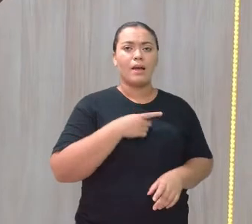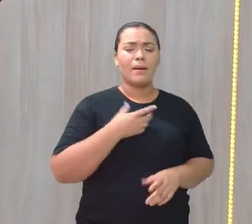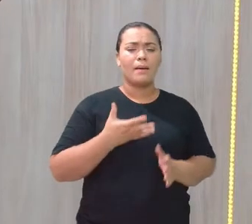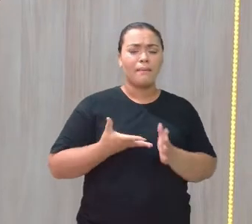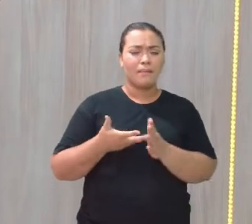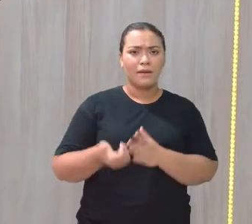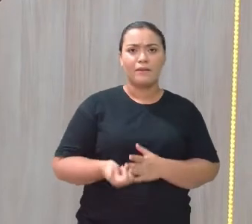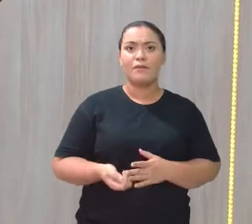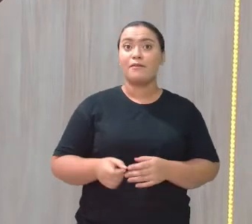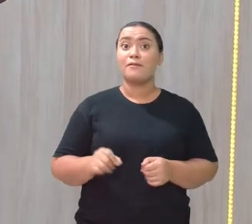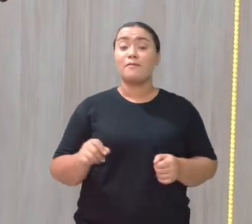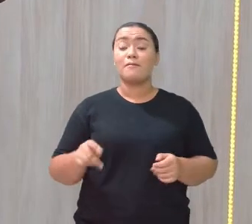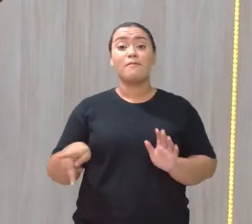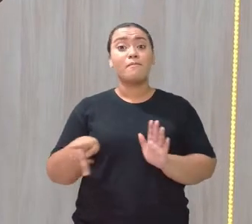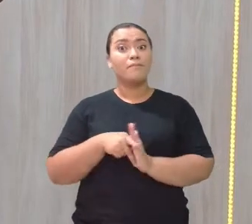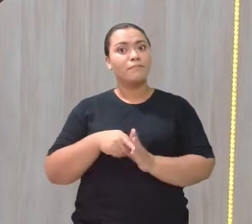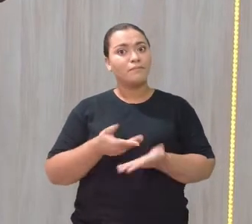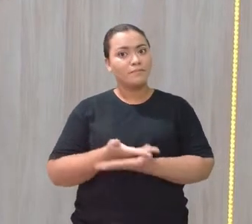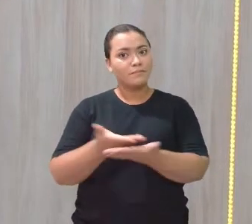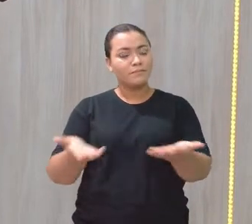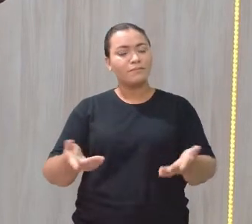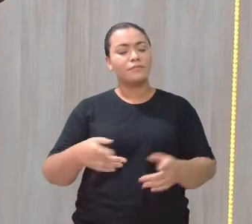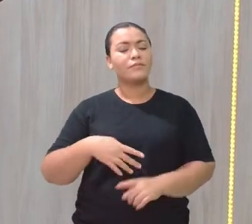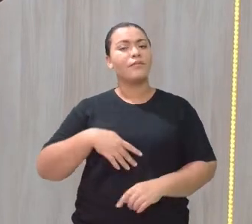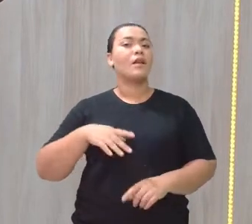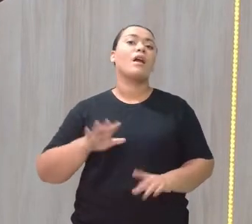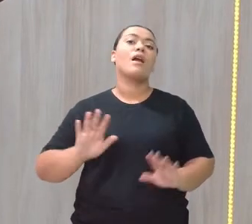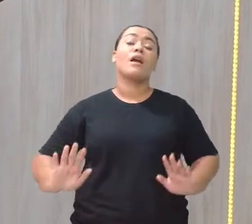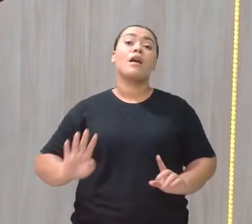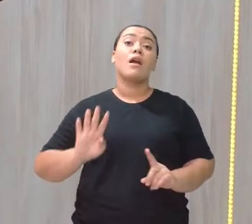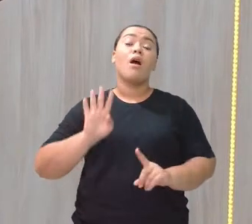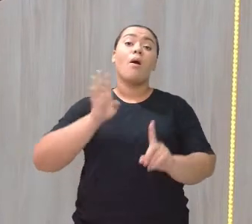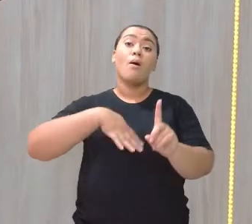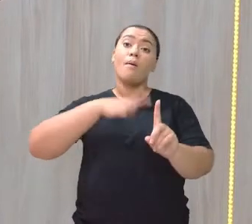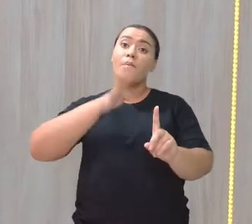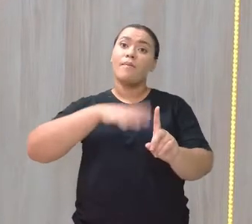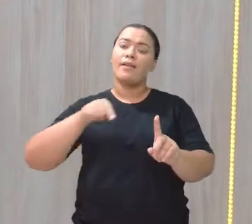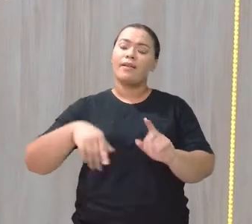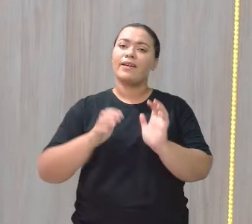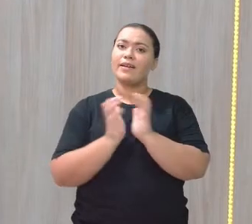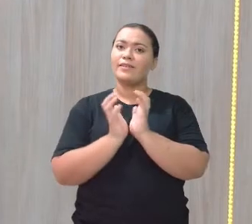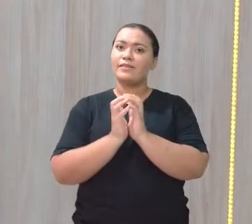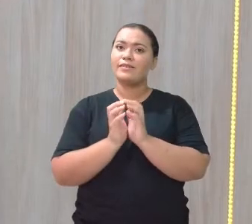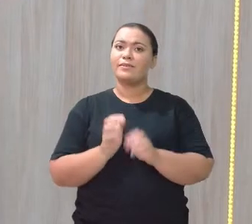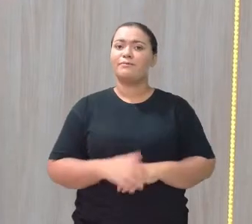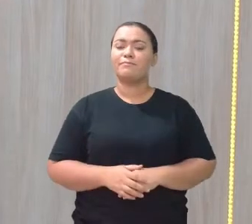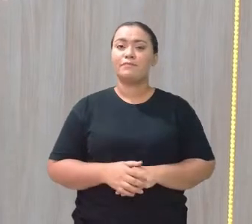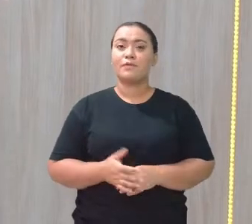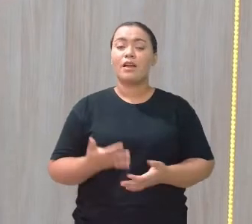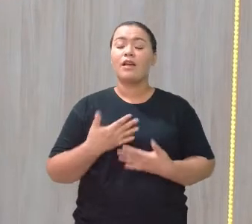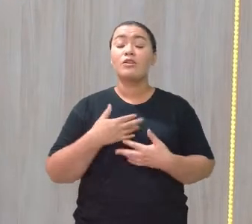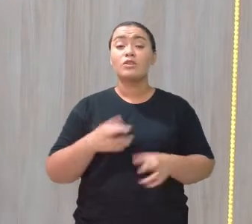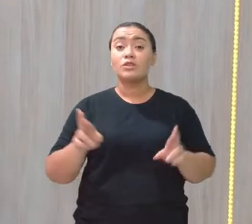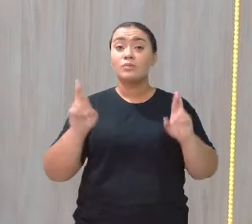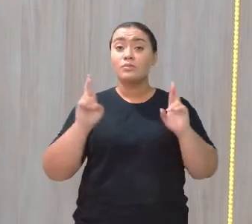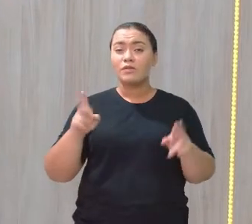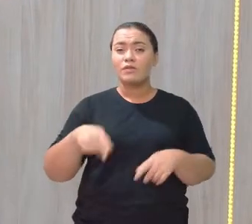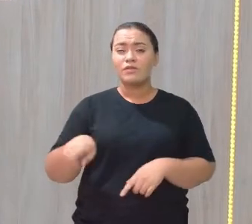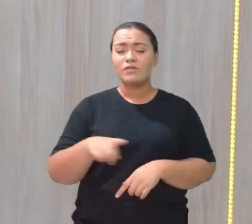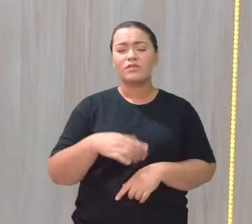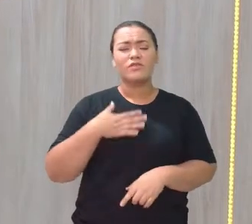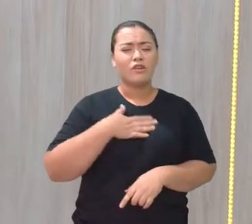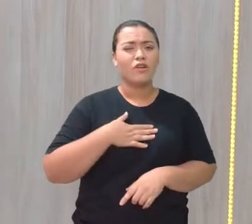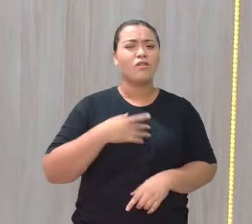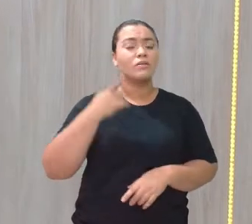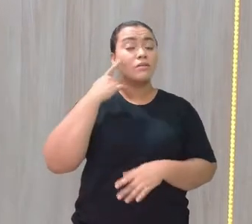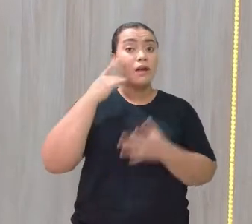para vocês, em homenagem ao nosso Recife. Eu espero que vocês gostem, prestem